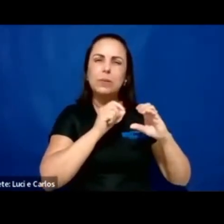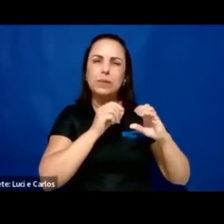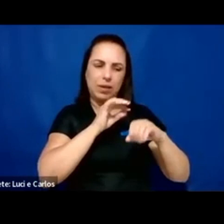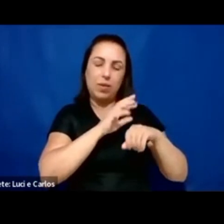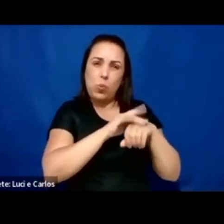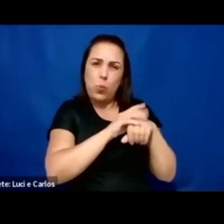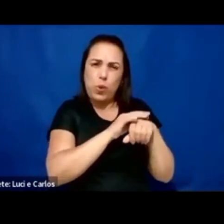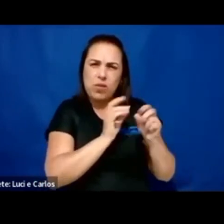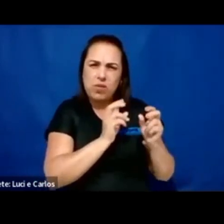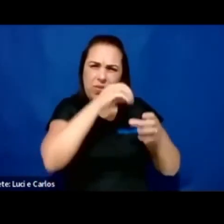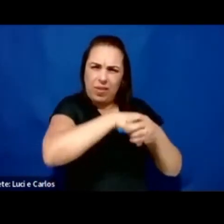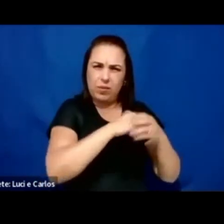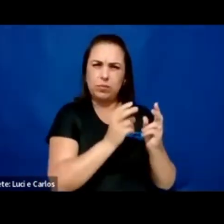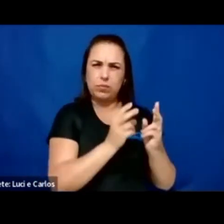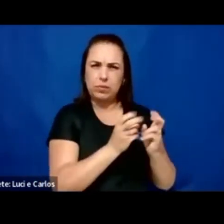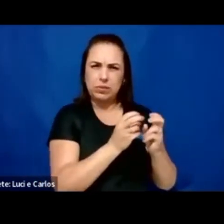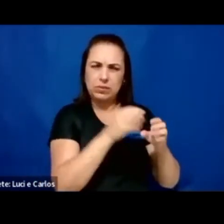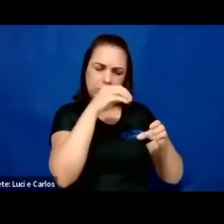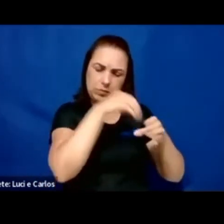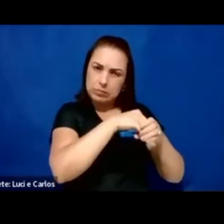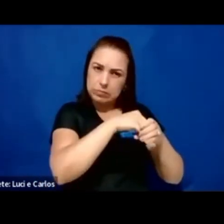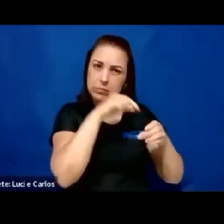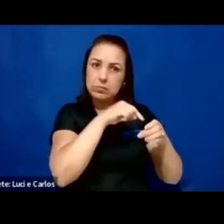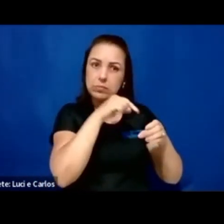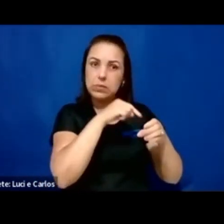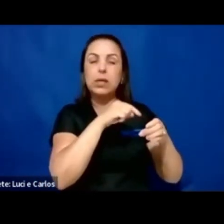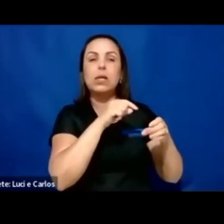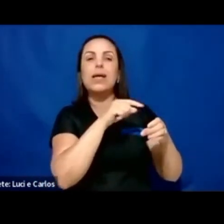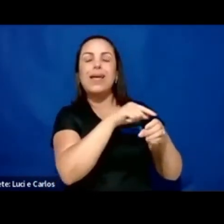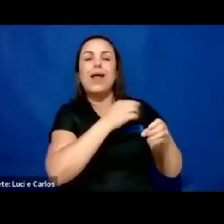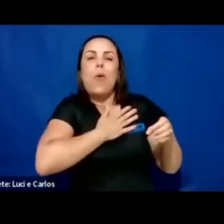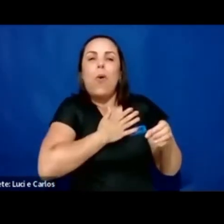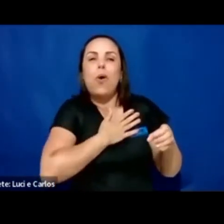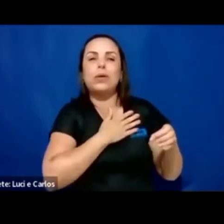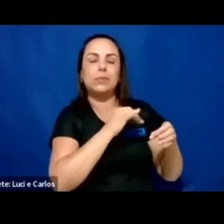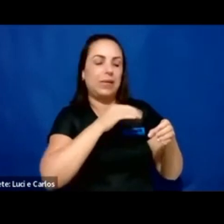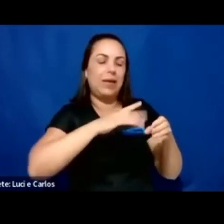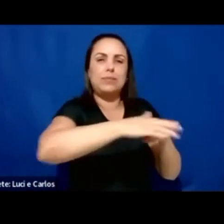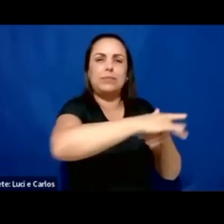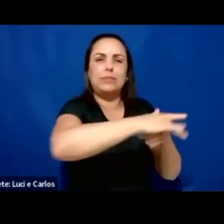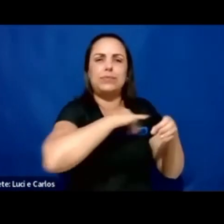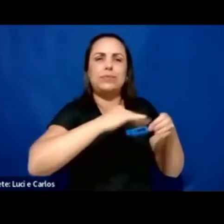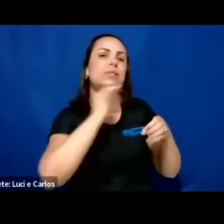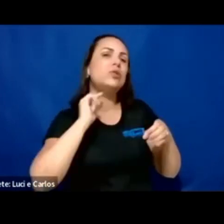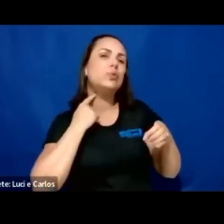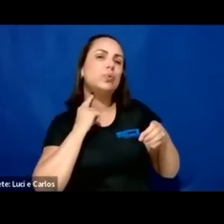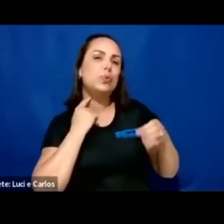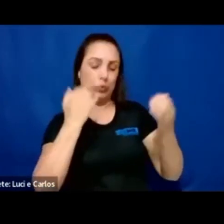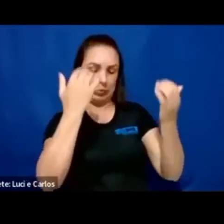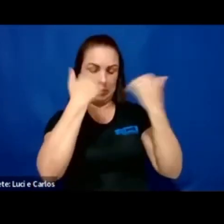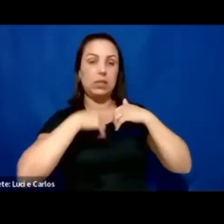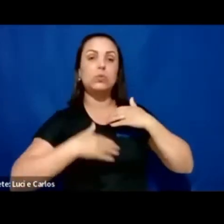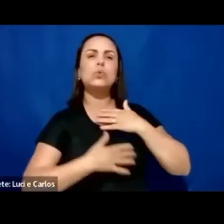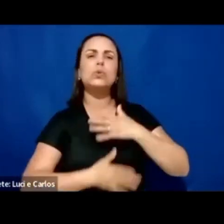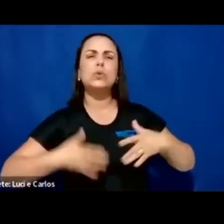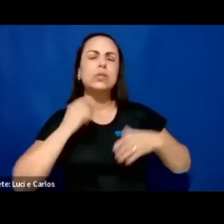isso gera acidez no ambiente. Quanto mais ácido for o ambiente, mais propensão a câncer você tem. Mas como é que eu